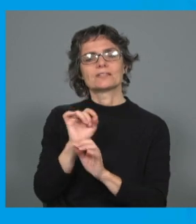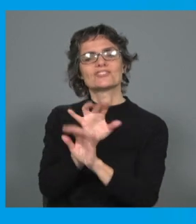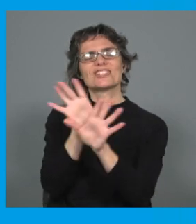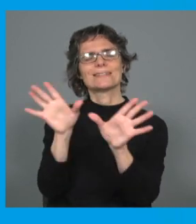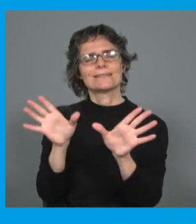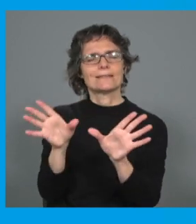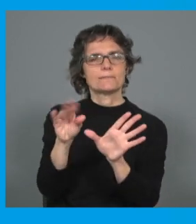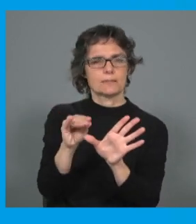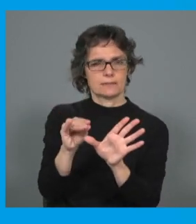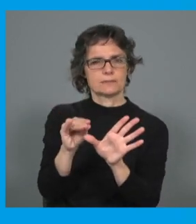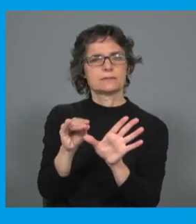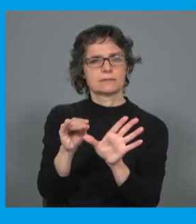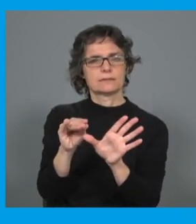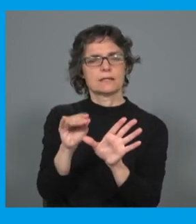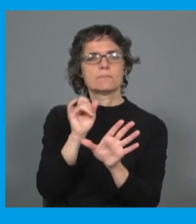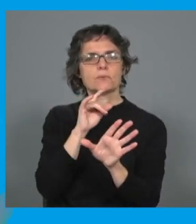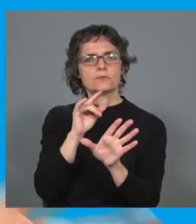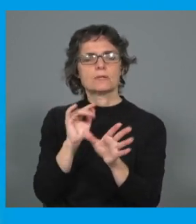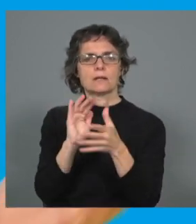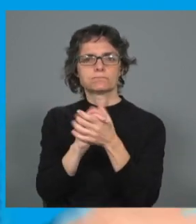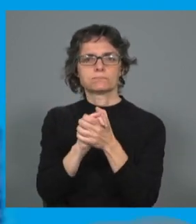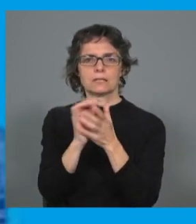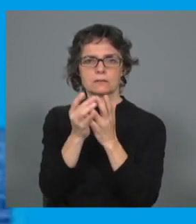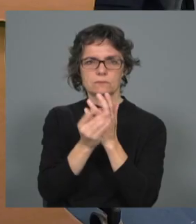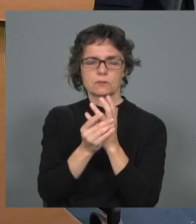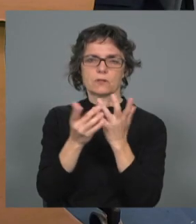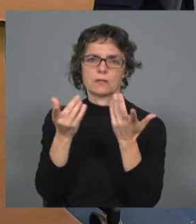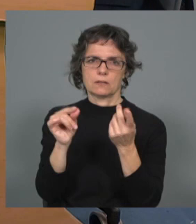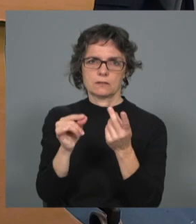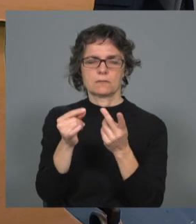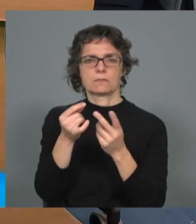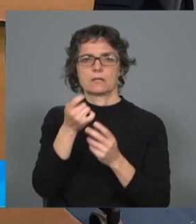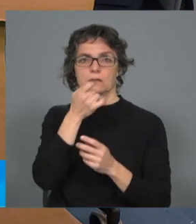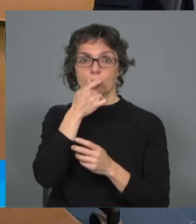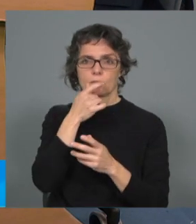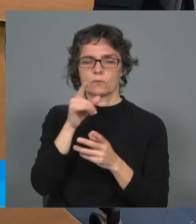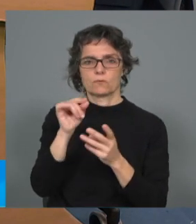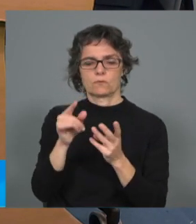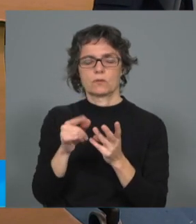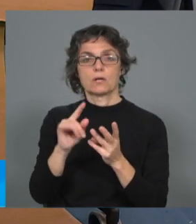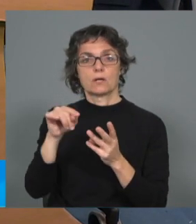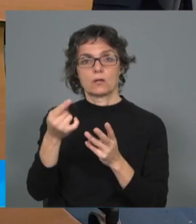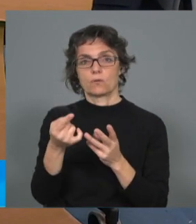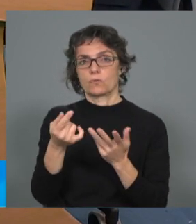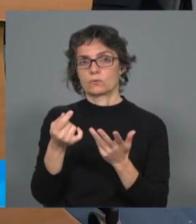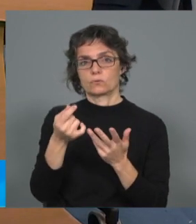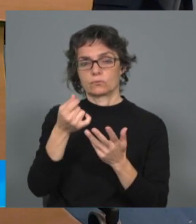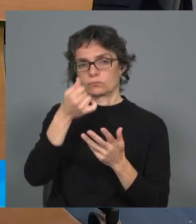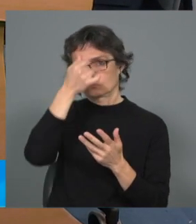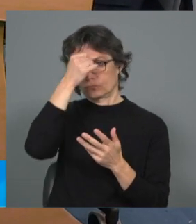essa possibilidade de aceder não só ao sacramento da comunhão, como o João referiu, mas aos outros sacramentos, a todos os outros sacramentos,